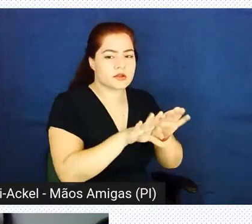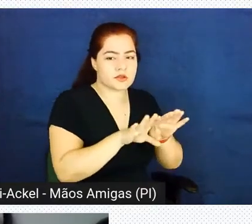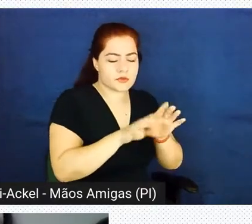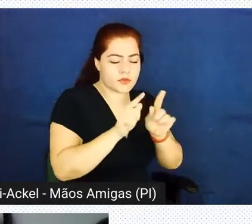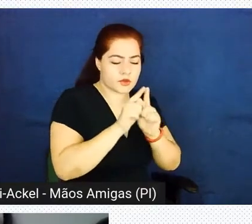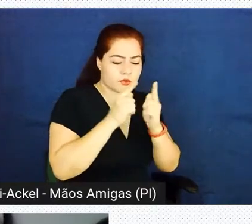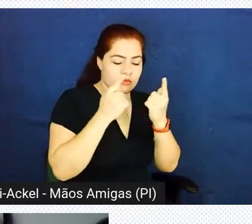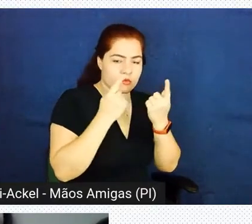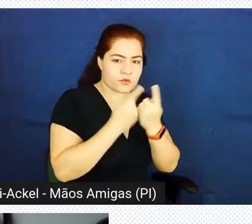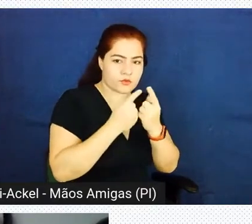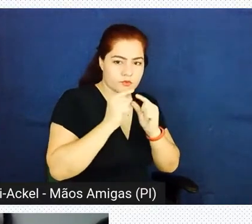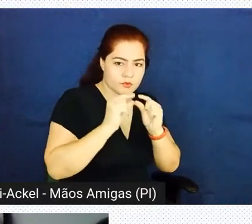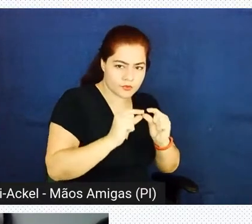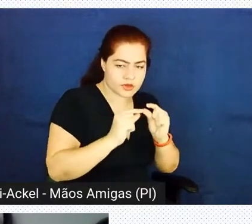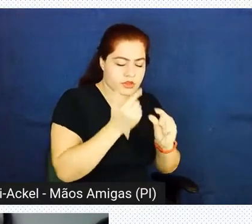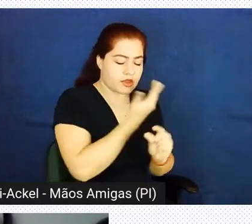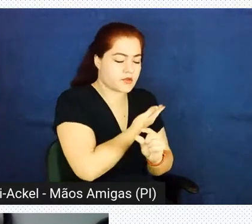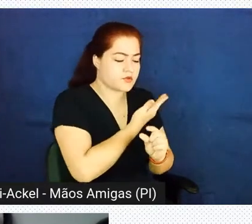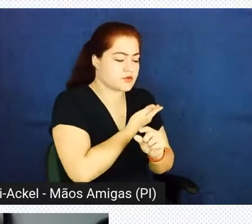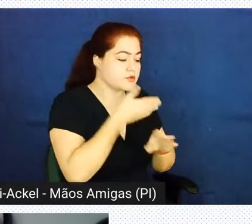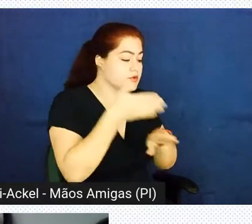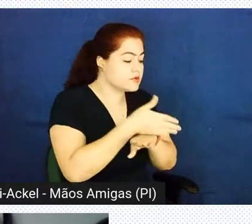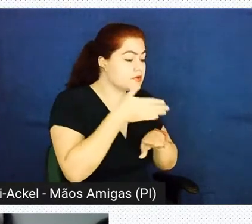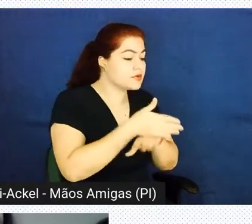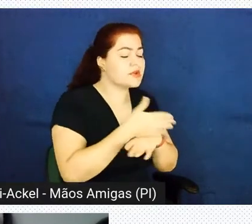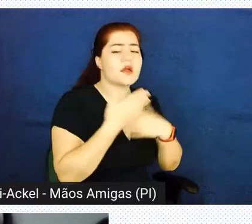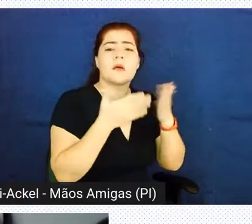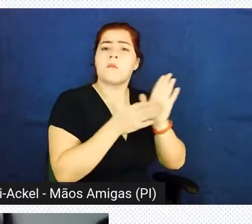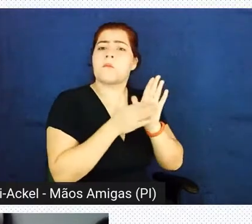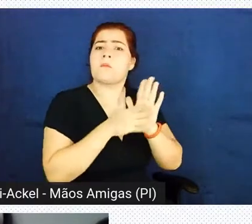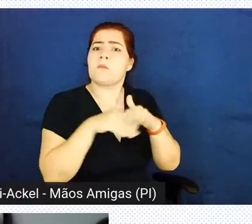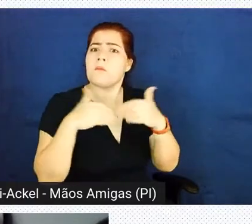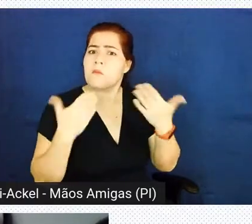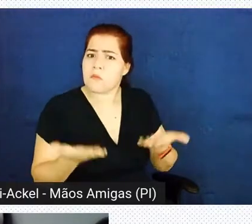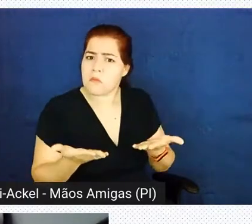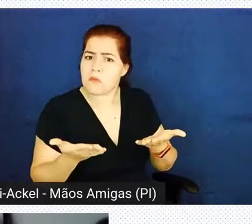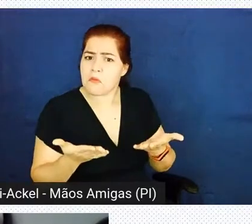que permanecessem. Com que propósito, gente?